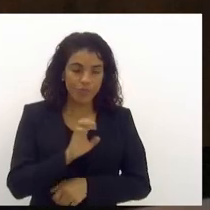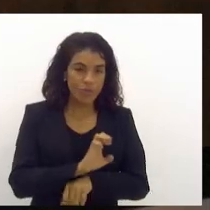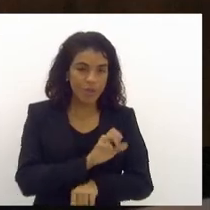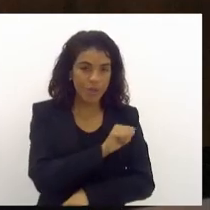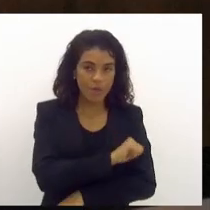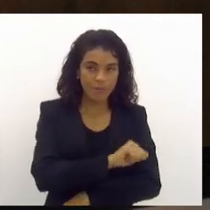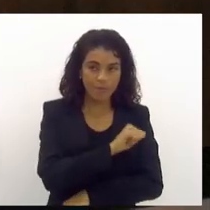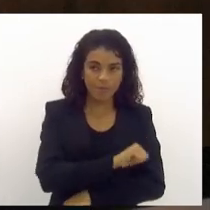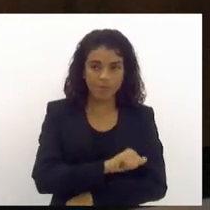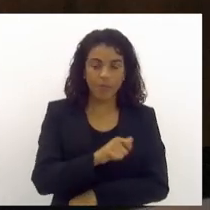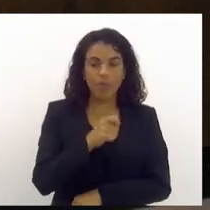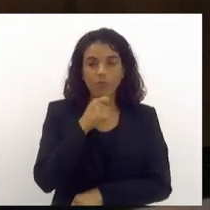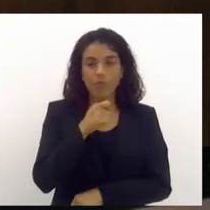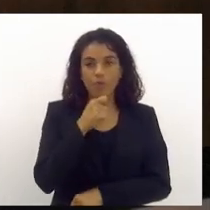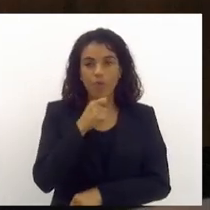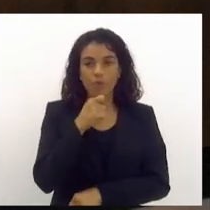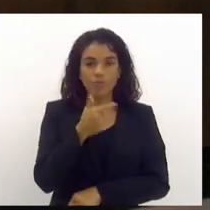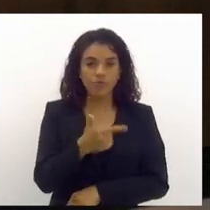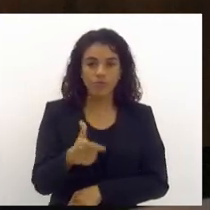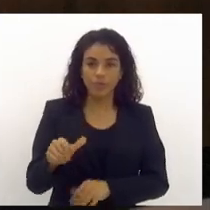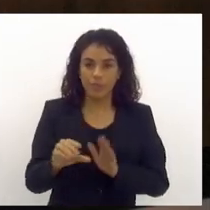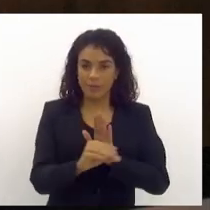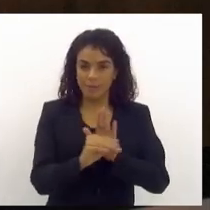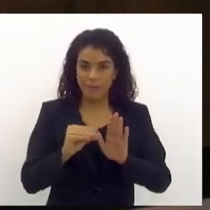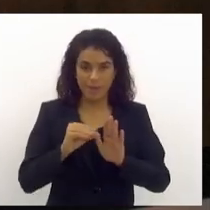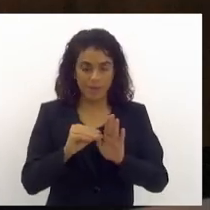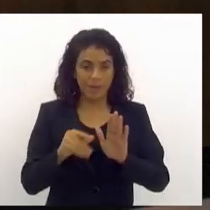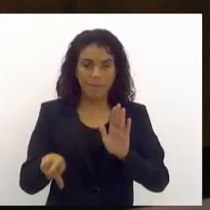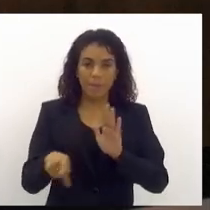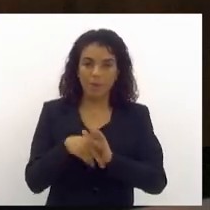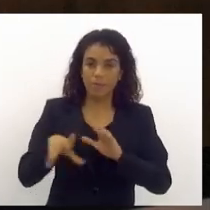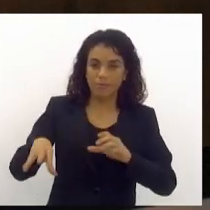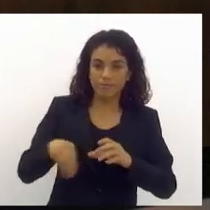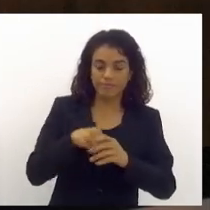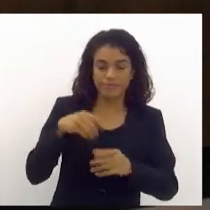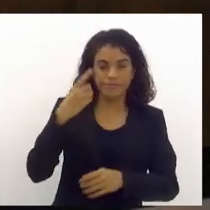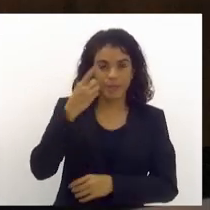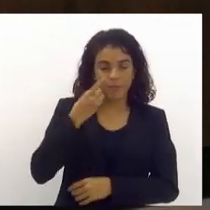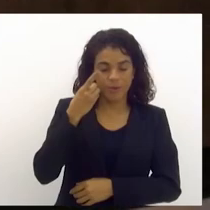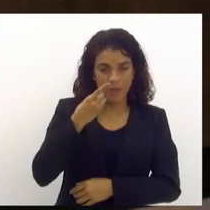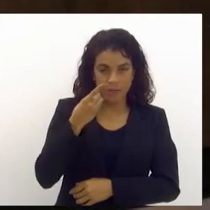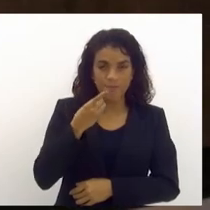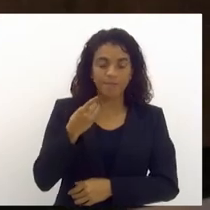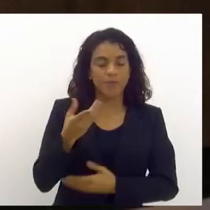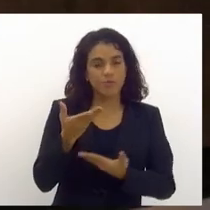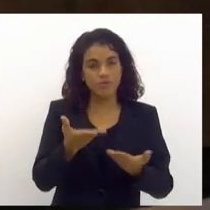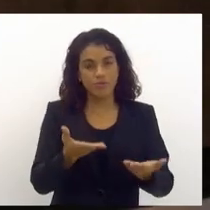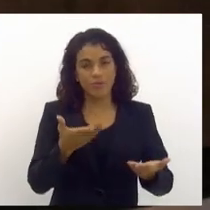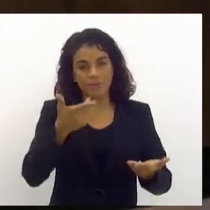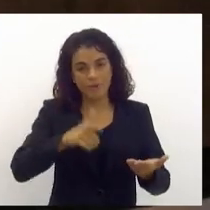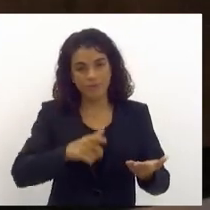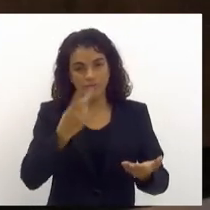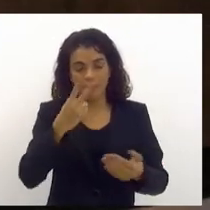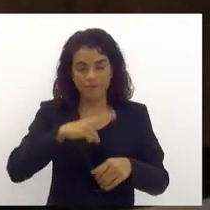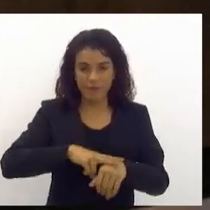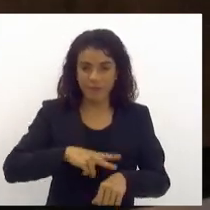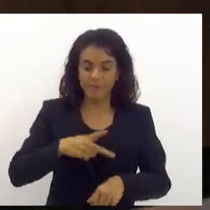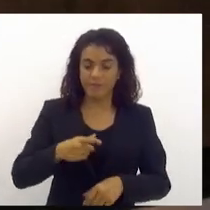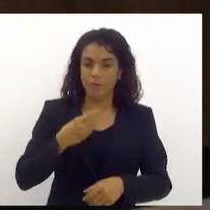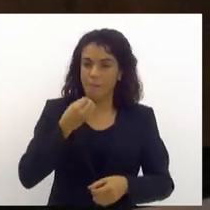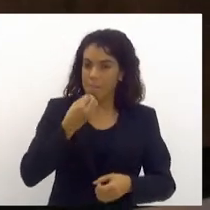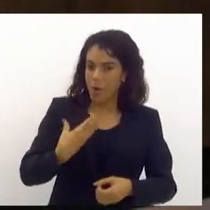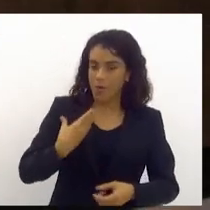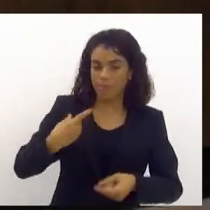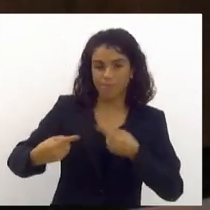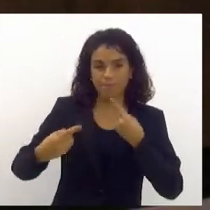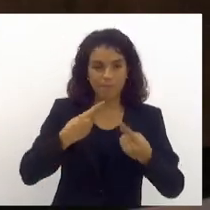de Janeiro não tinha emenda parlamentar. E, mais uma vez, Vossa Excelência, com maestria, com uma boa condução, com um bom debate,